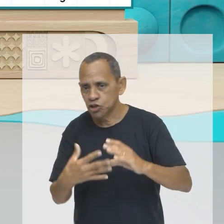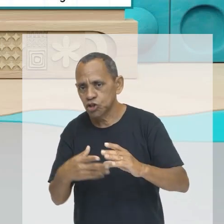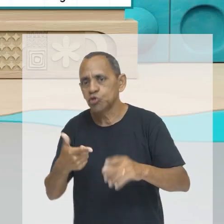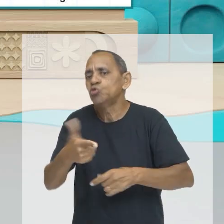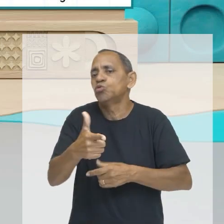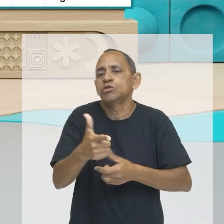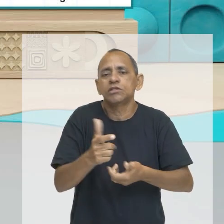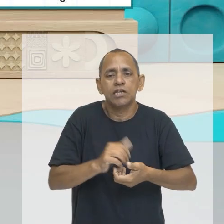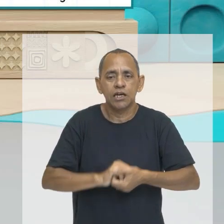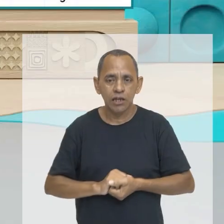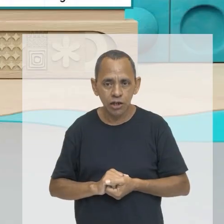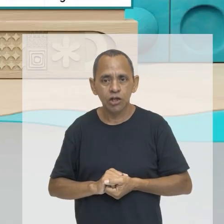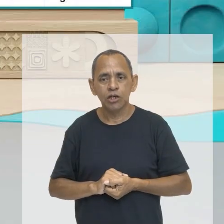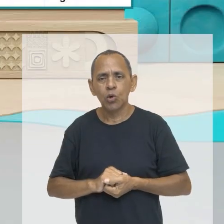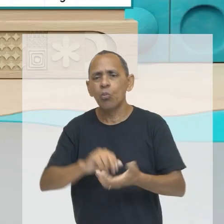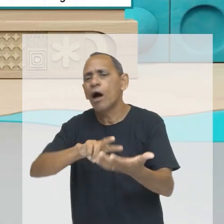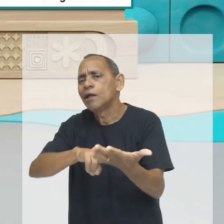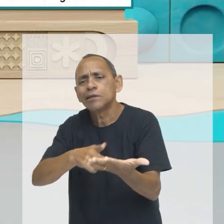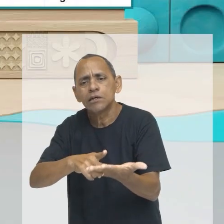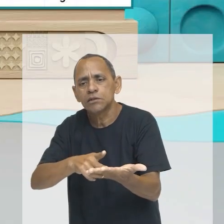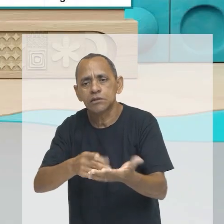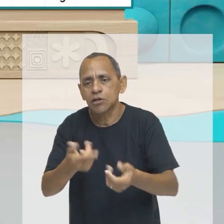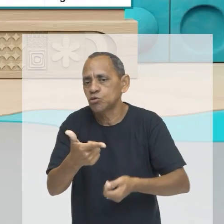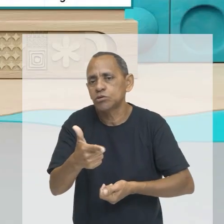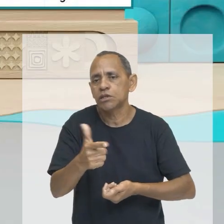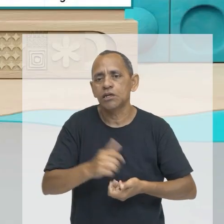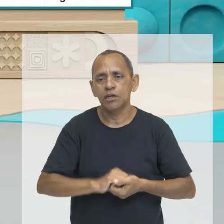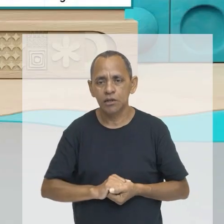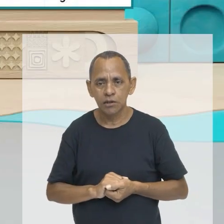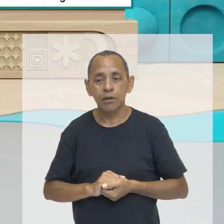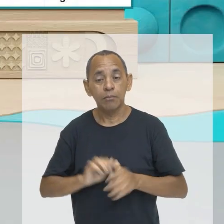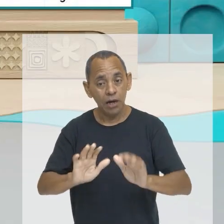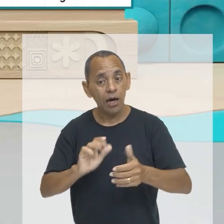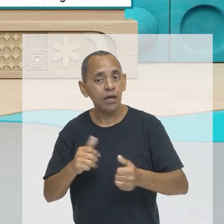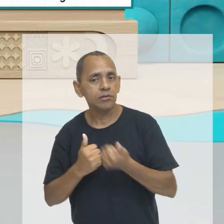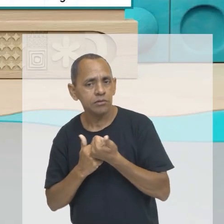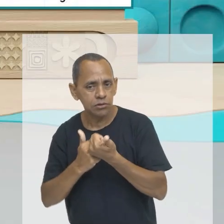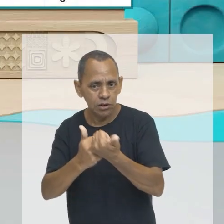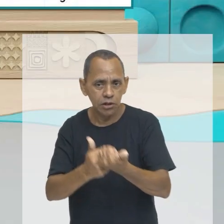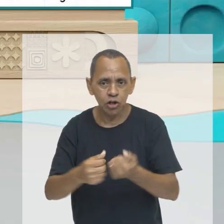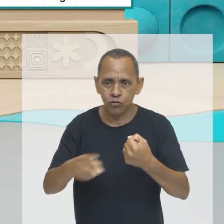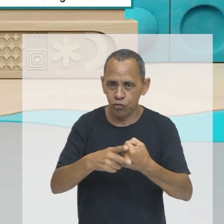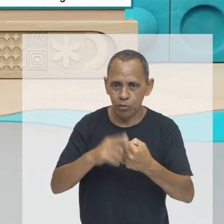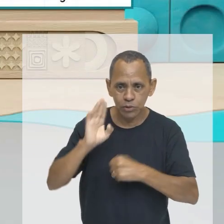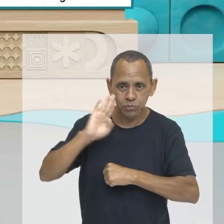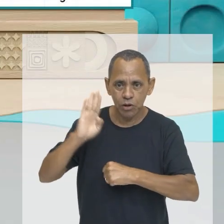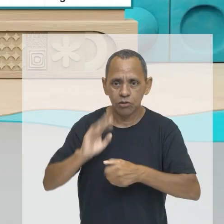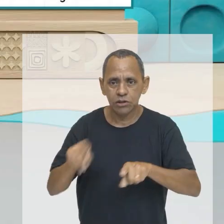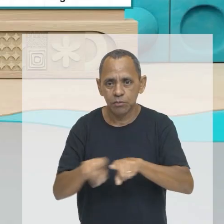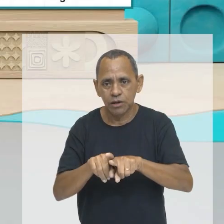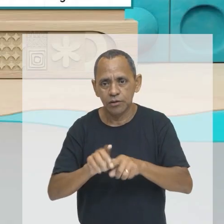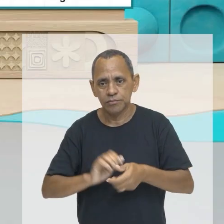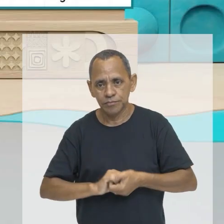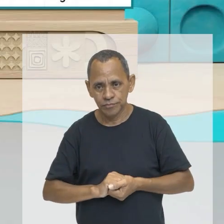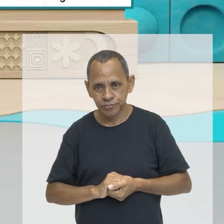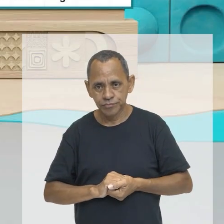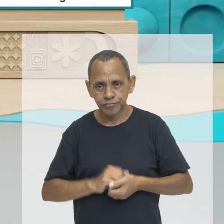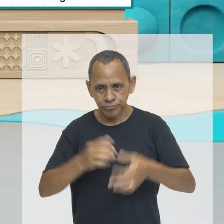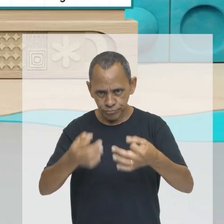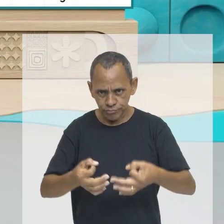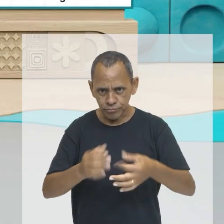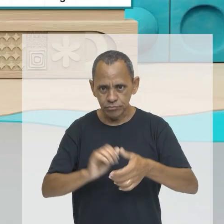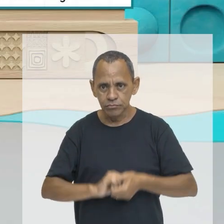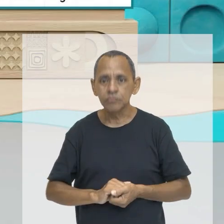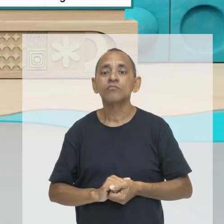possuem necessariamente uma tradução, tá? Eles estão ali auxiliando, eles vão sempre ajudar o verbo principal, tá certo? Eles vão entrar